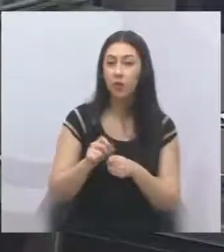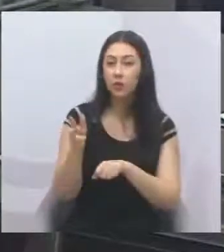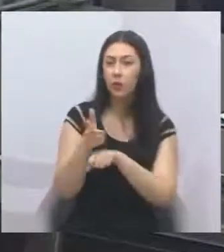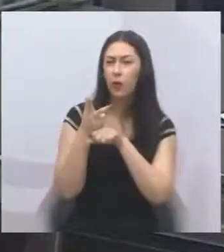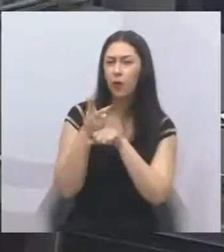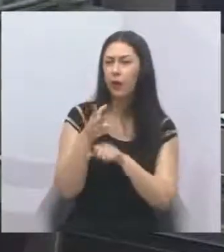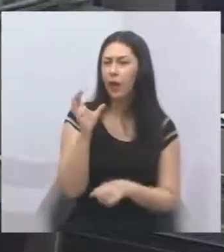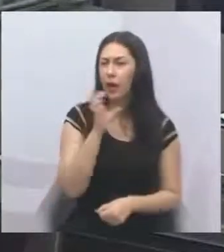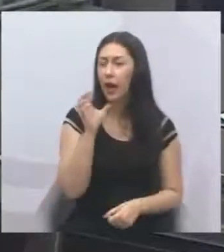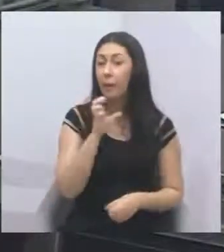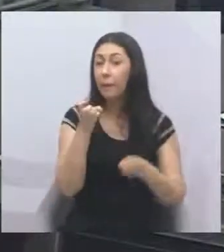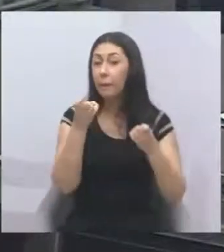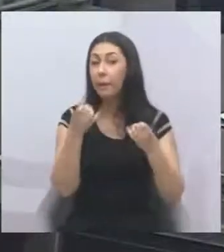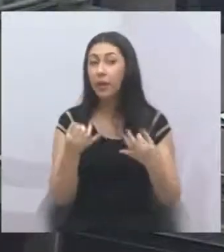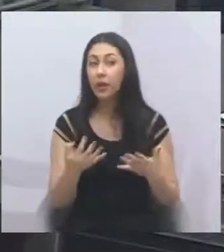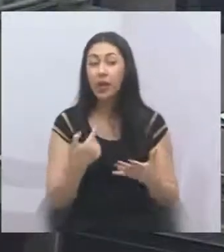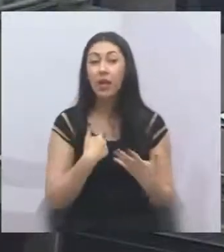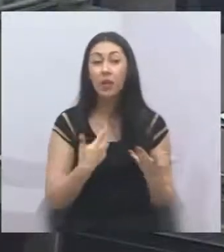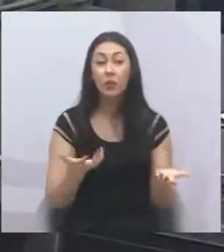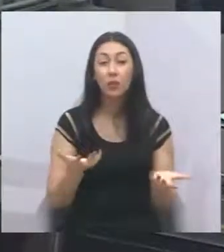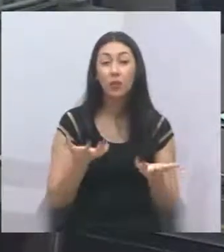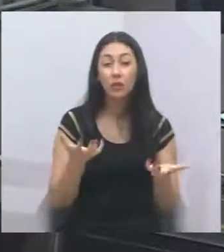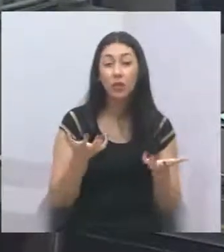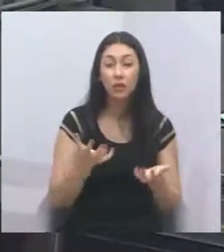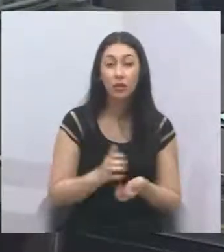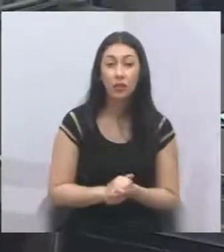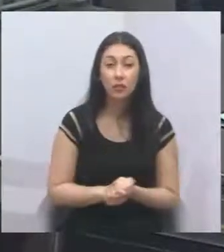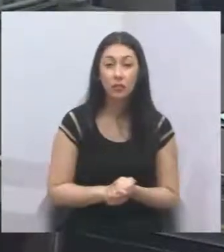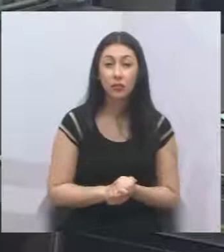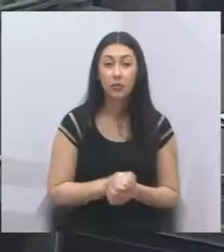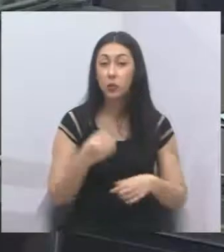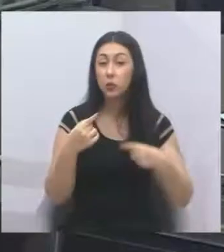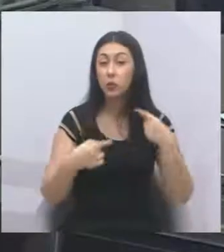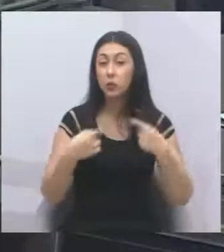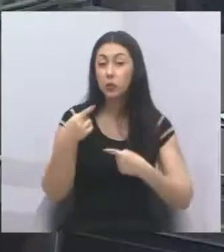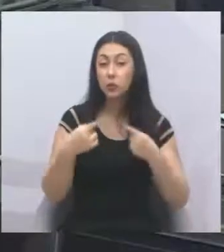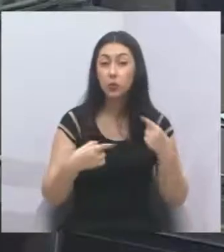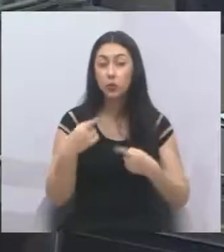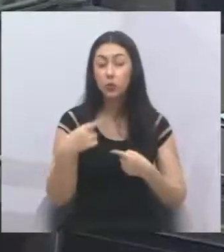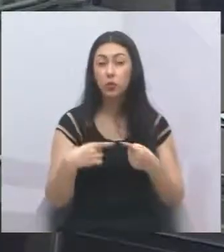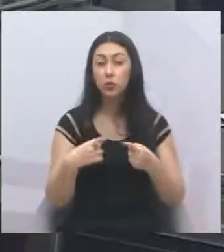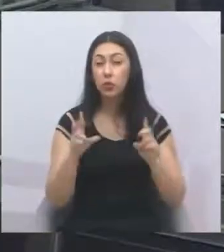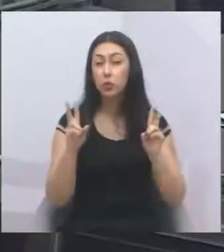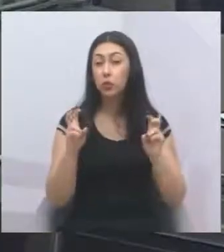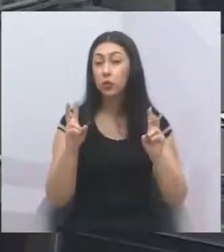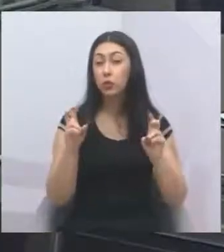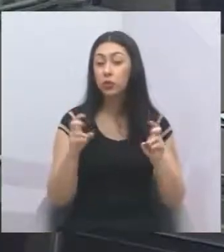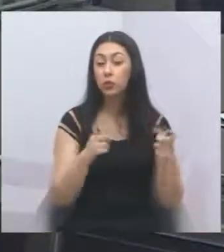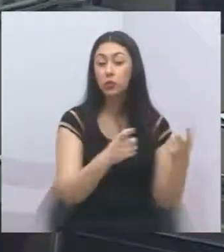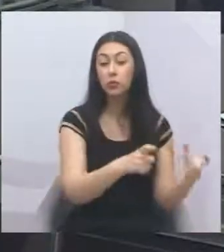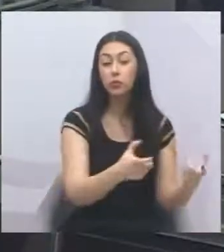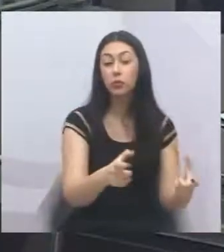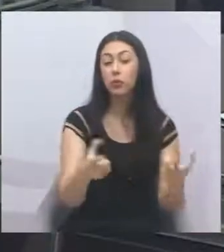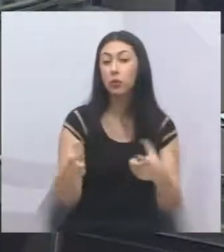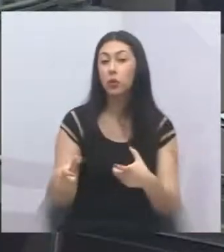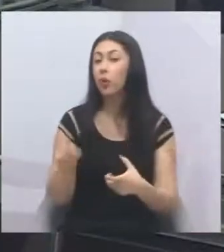curto dizendo que eu gostaria bastante, pastor, de discutir as questões das áreas públicas, no que diz respeito à iluminação, à